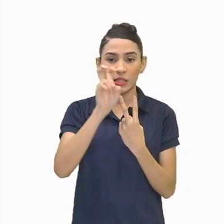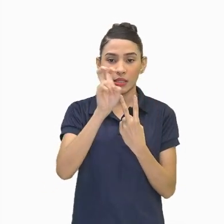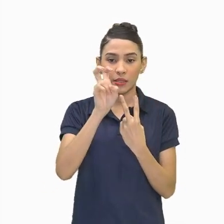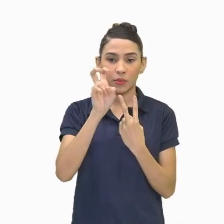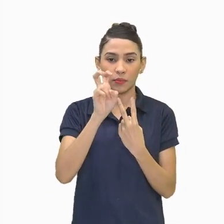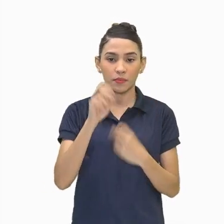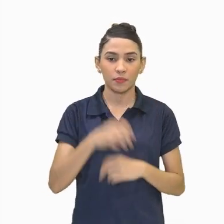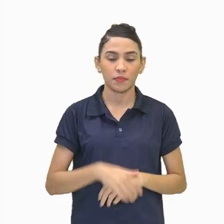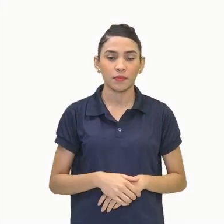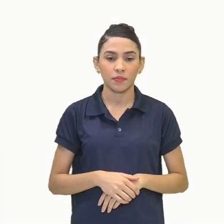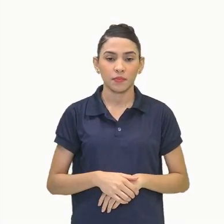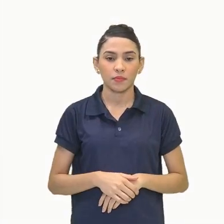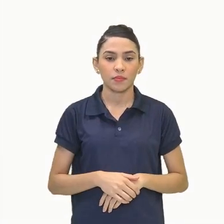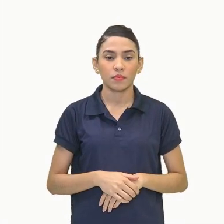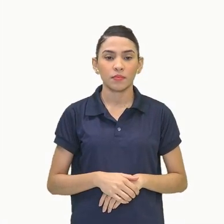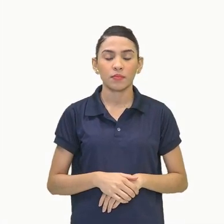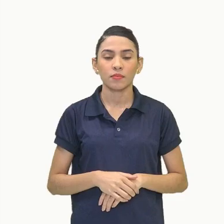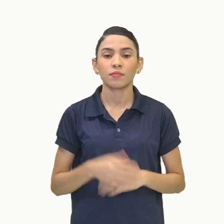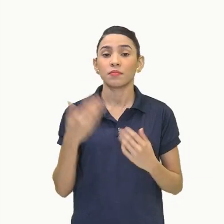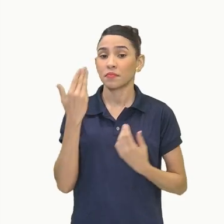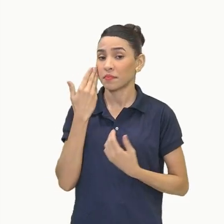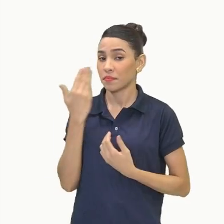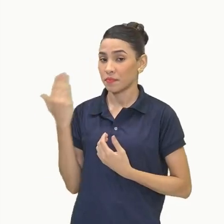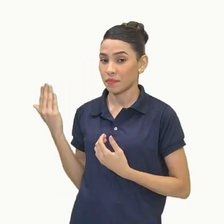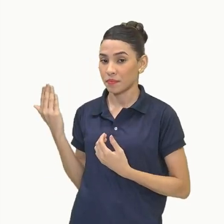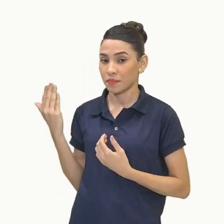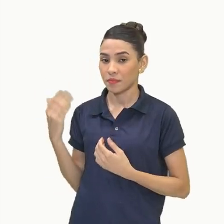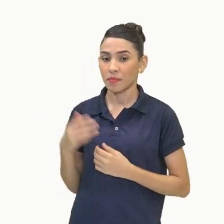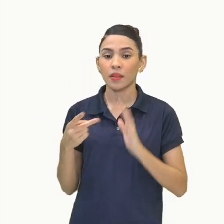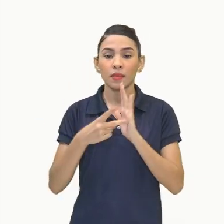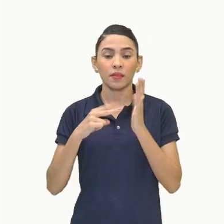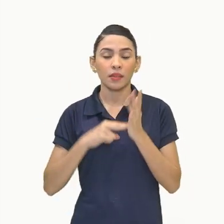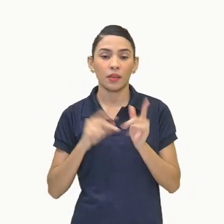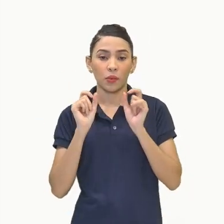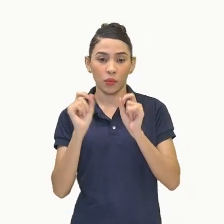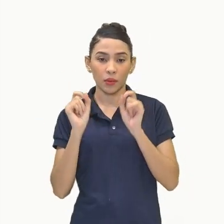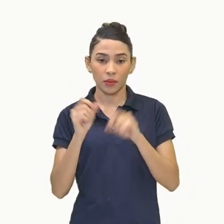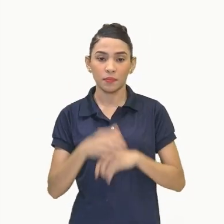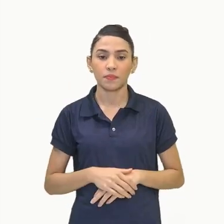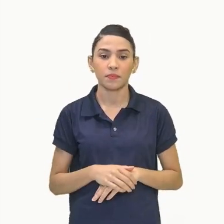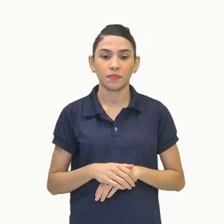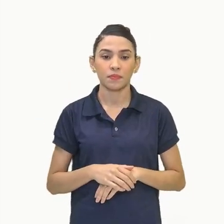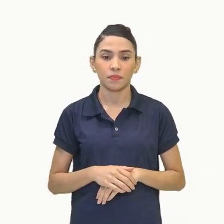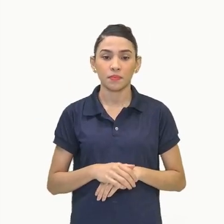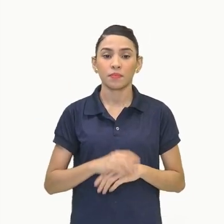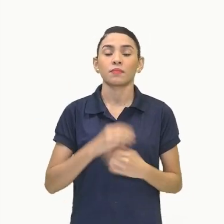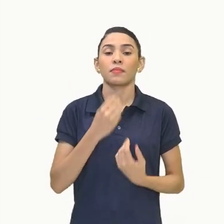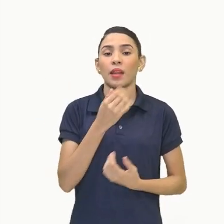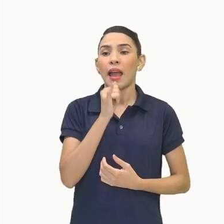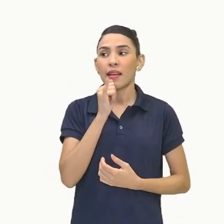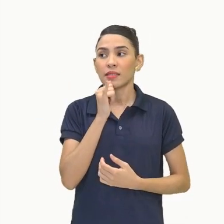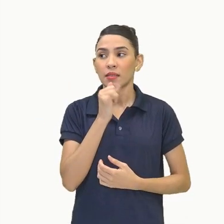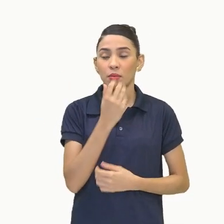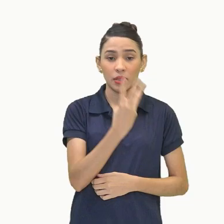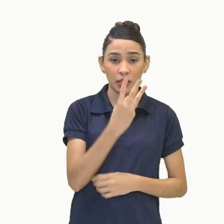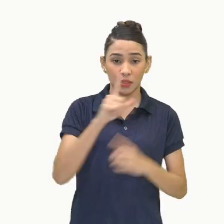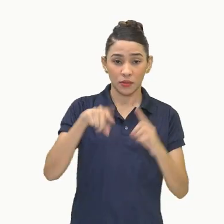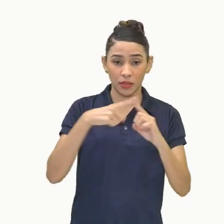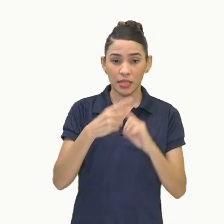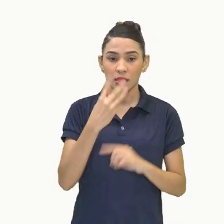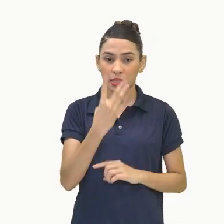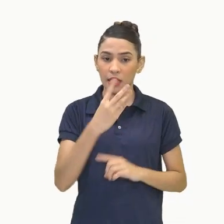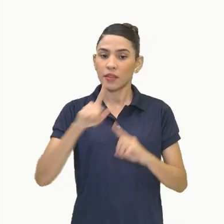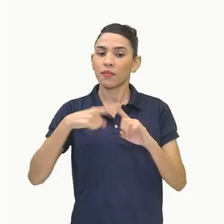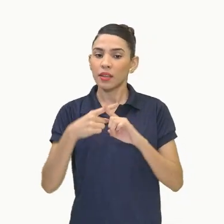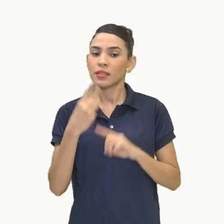significa 3 elevado à quarta potência? Significa que eu vou multiplicar 3 por 3 por 3 por 3,